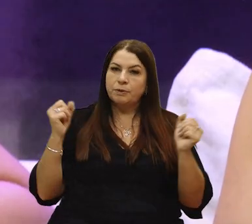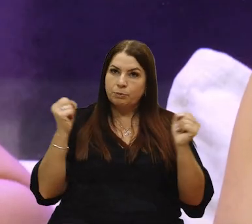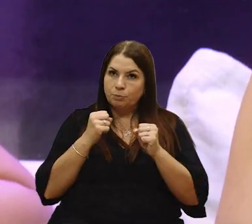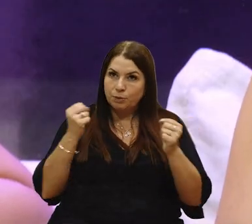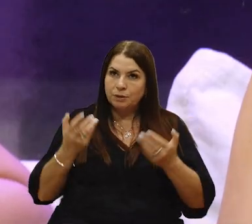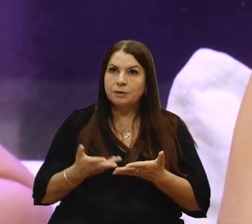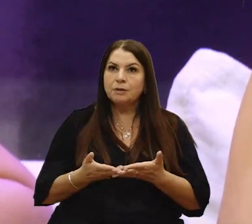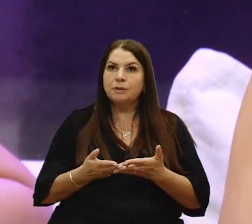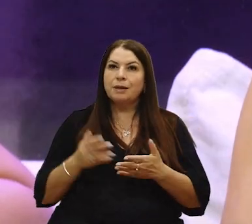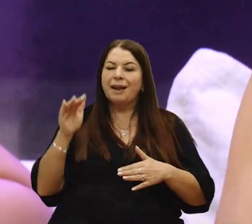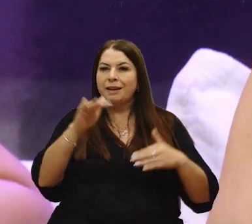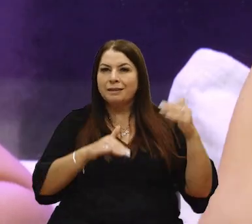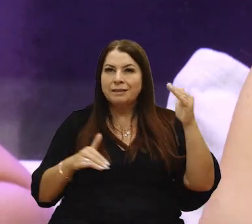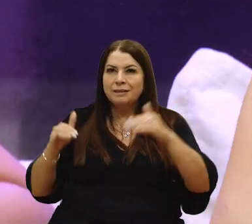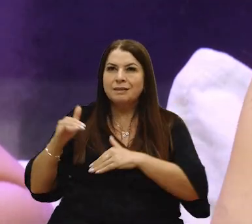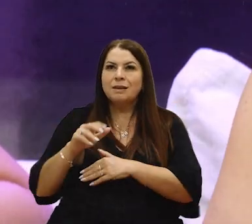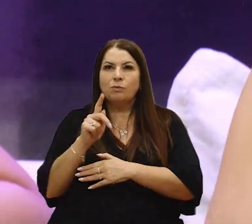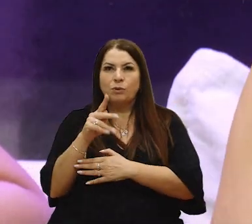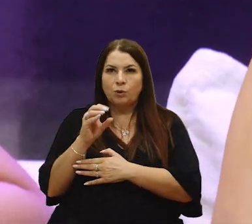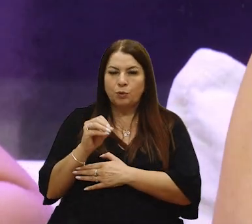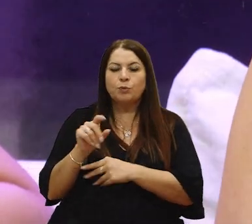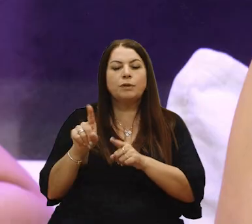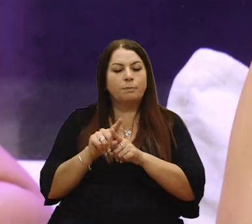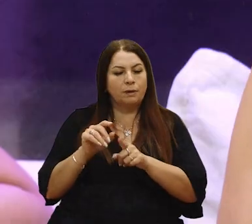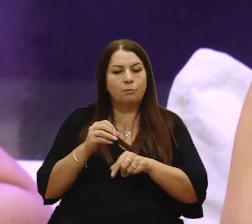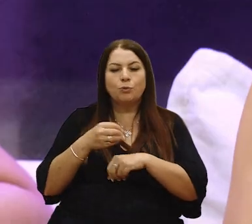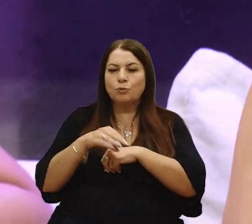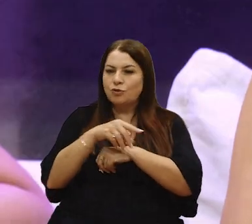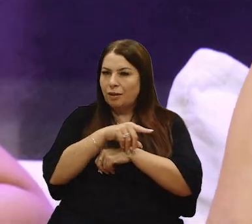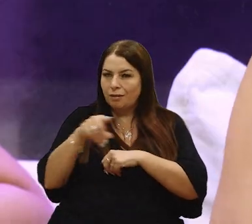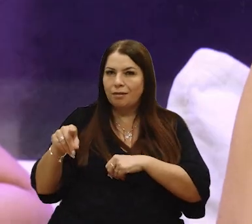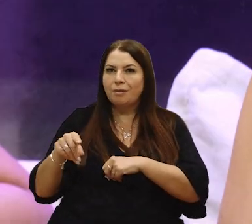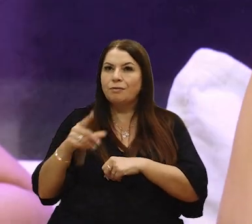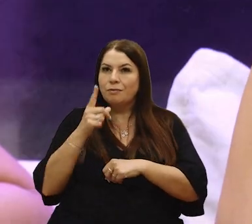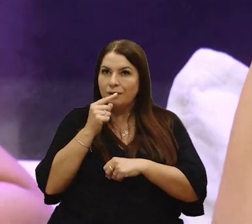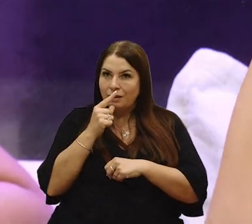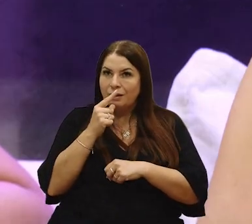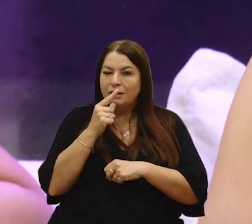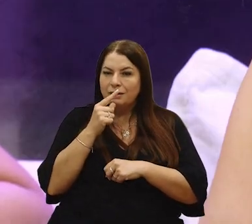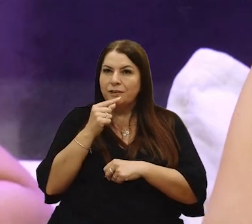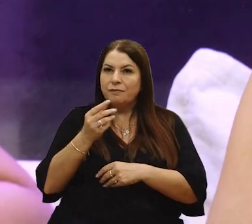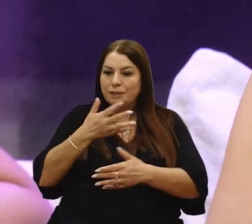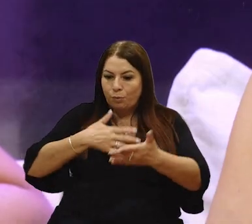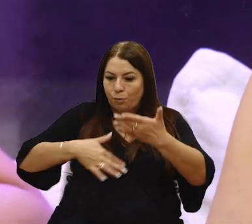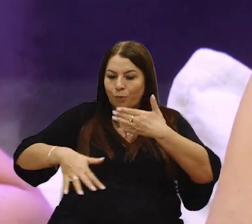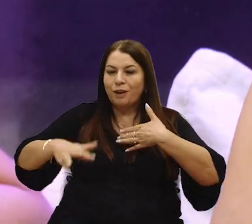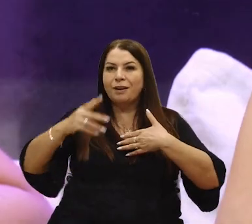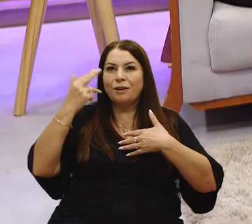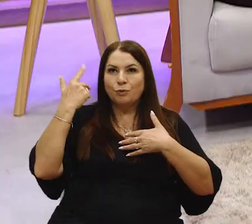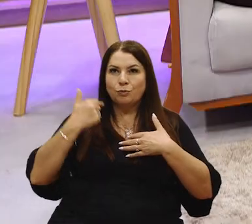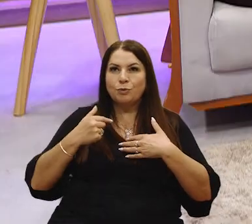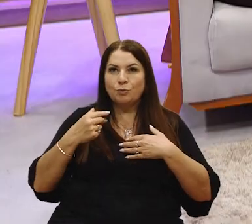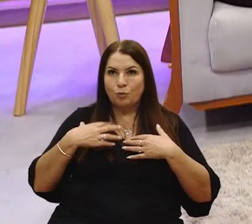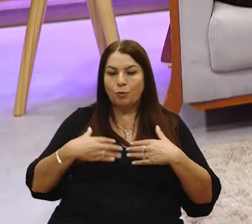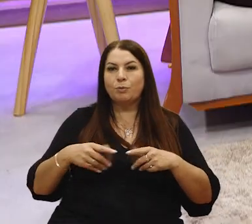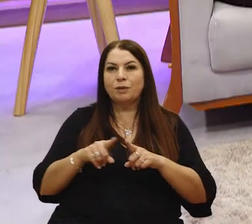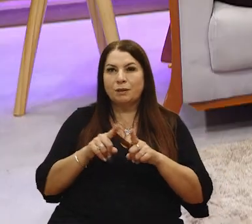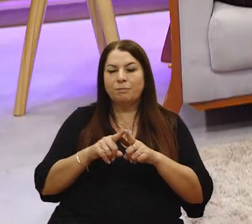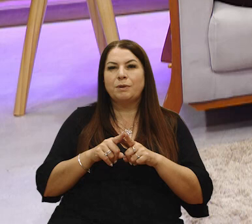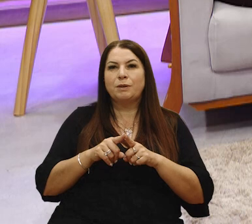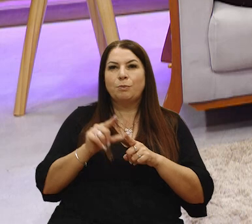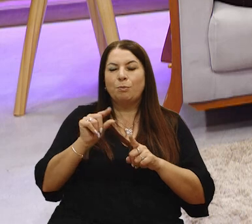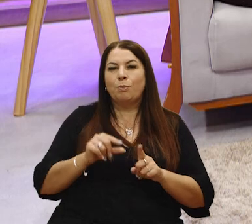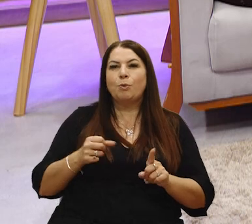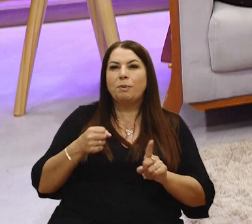tive mais aquele cansaço tão grande quanto eu tinha antes, e o inchaço diminuiu 100%, né. Muito bom. Meninas,